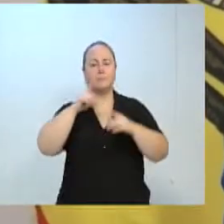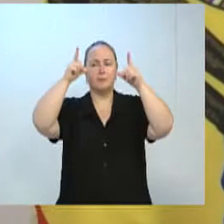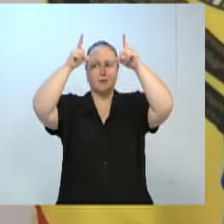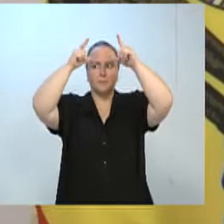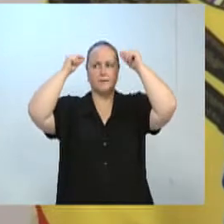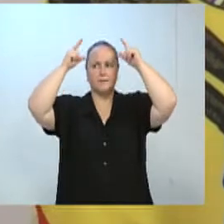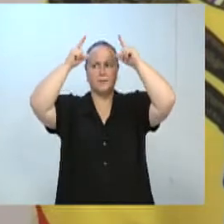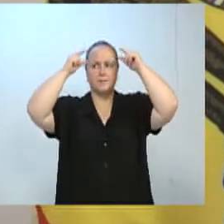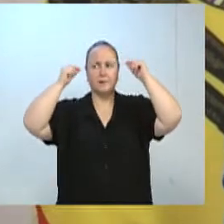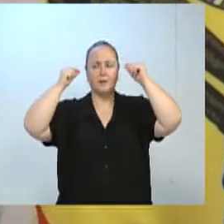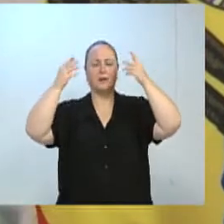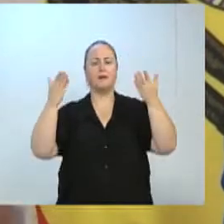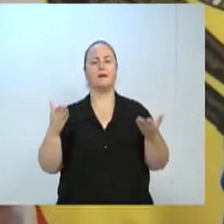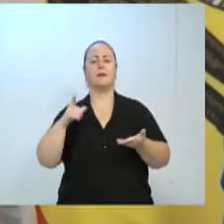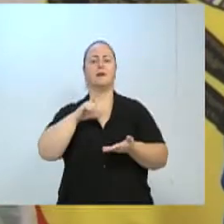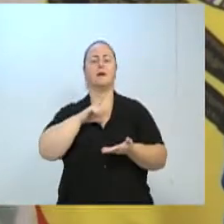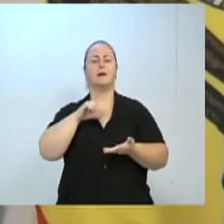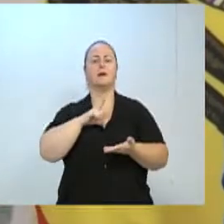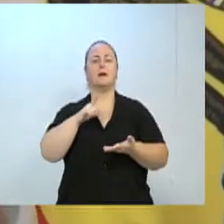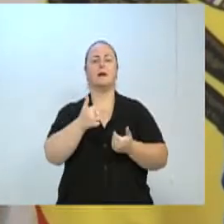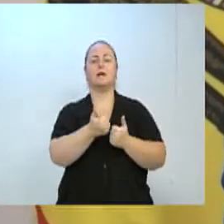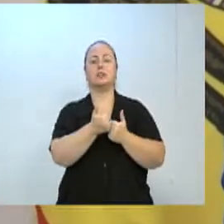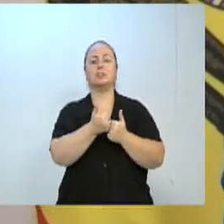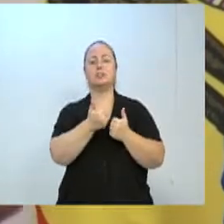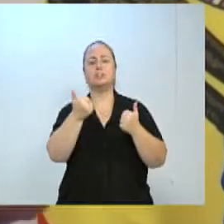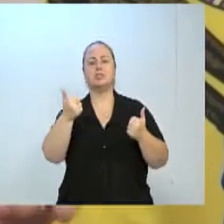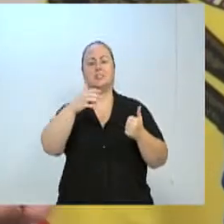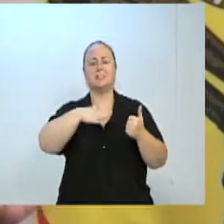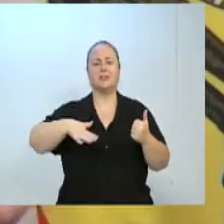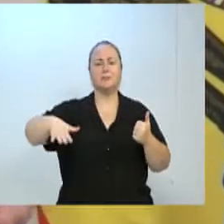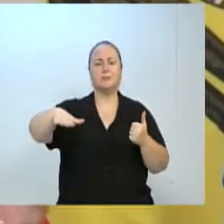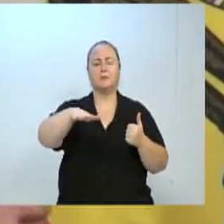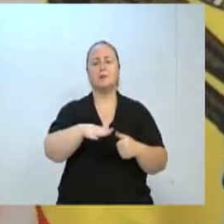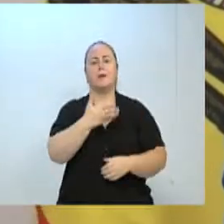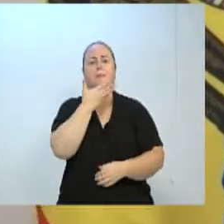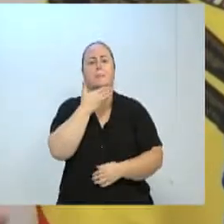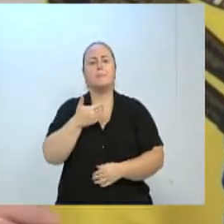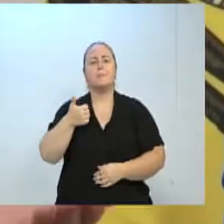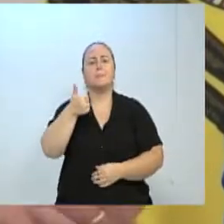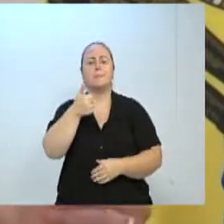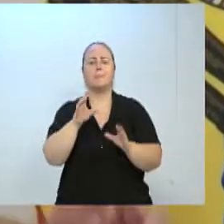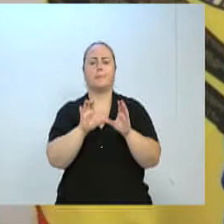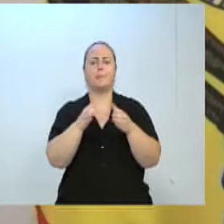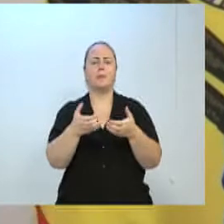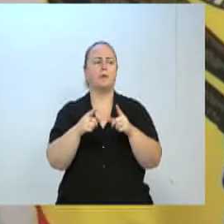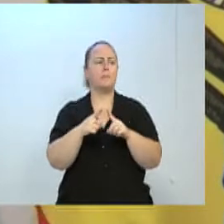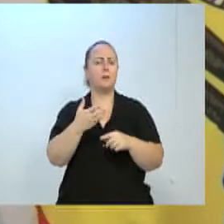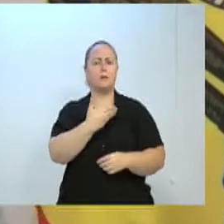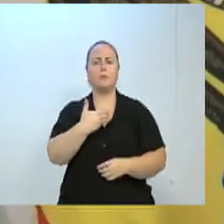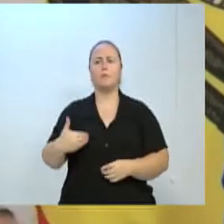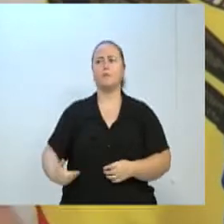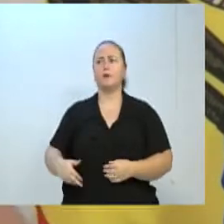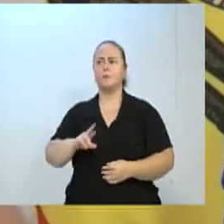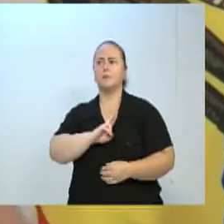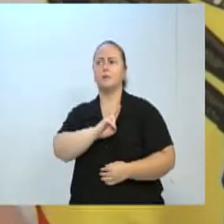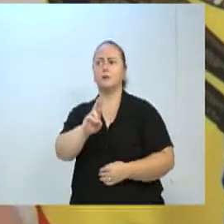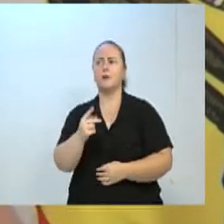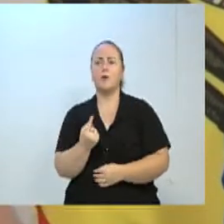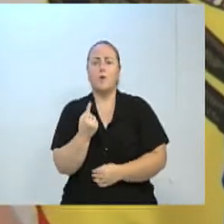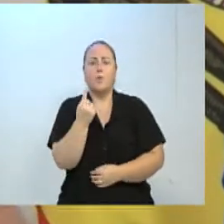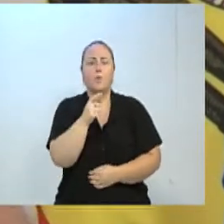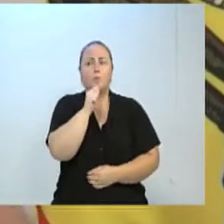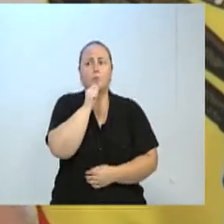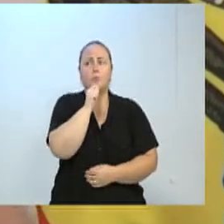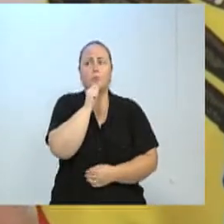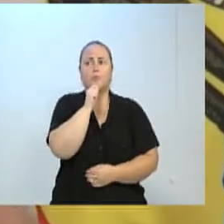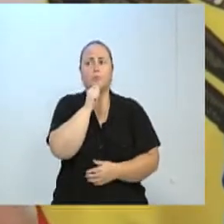diretores, né? Tudo querendo melhorar o que é melhor para a comunidade. E, pô, não tem um representante do governo, cara. Não tem um representante da Secretaria